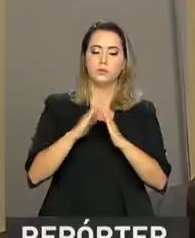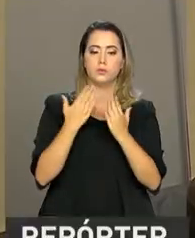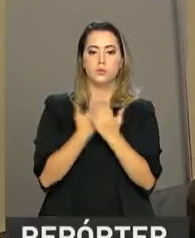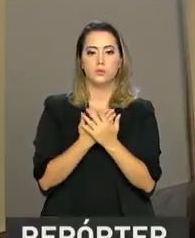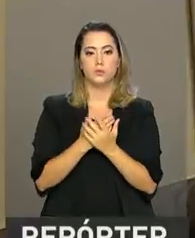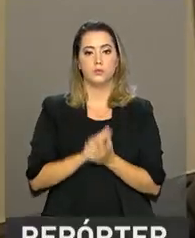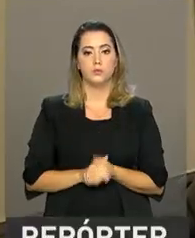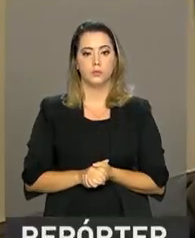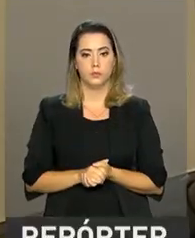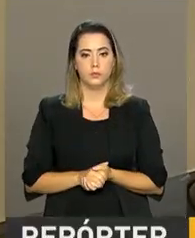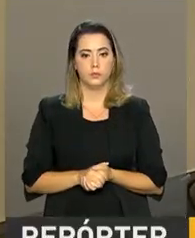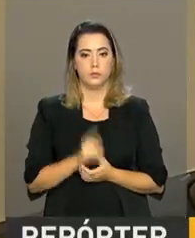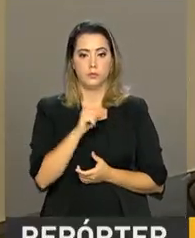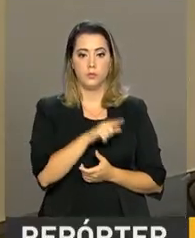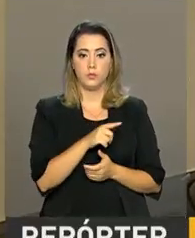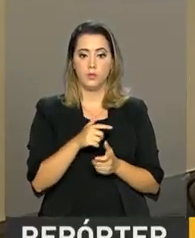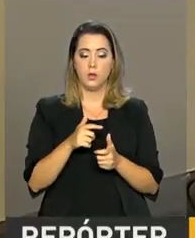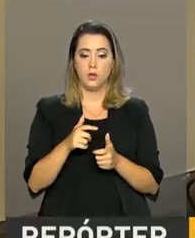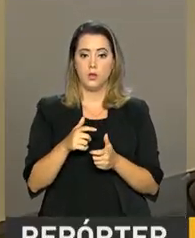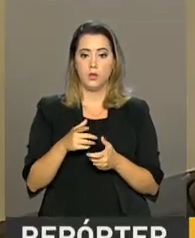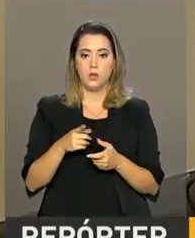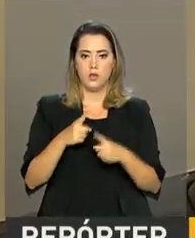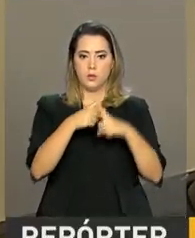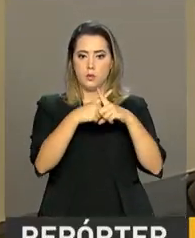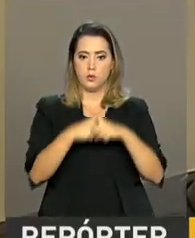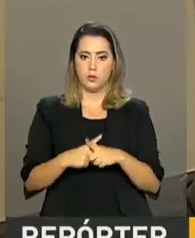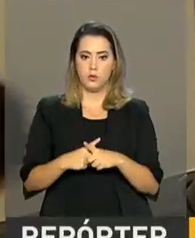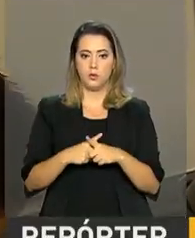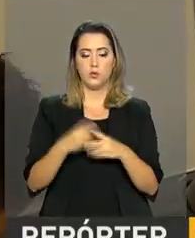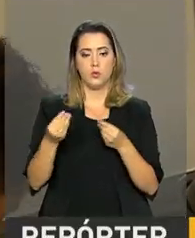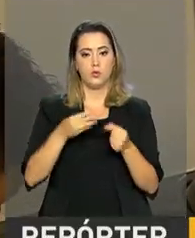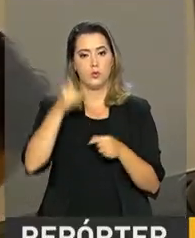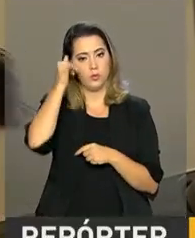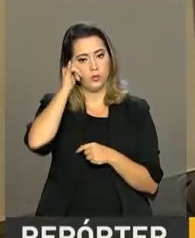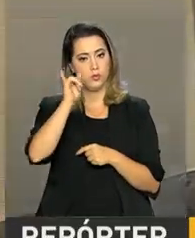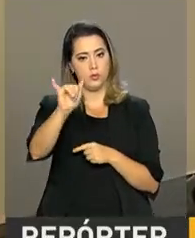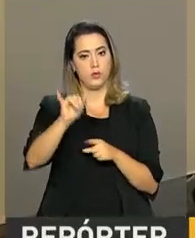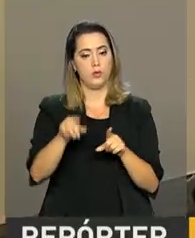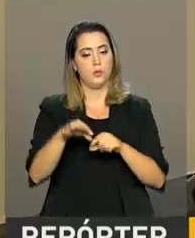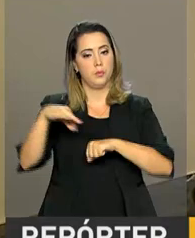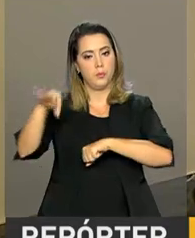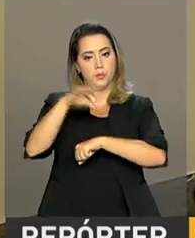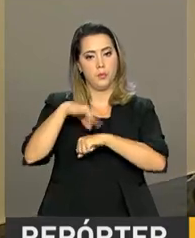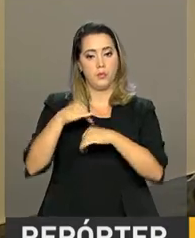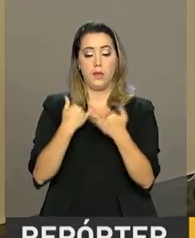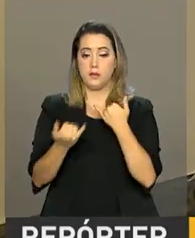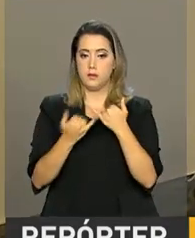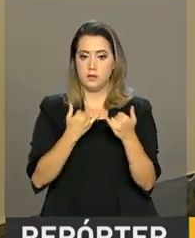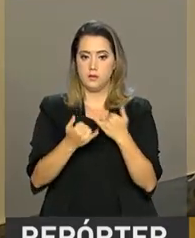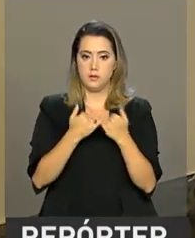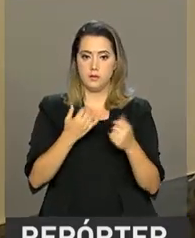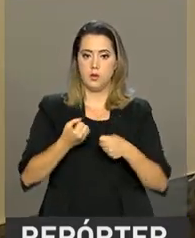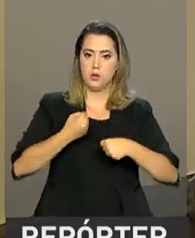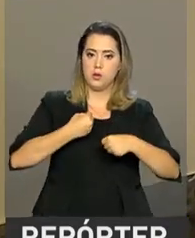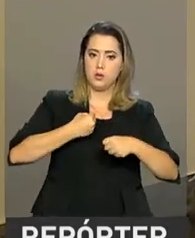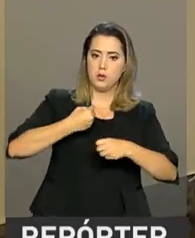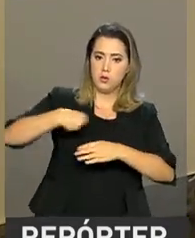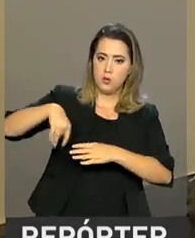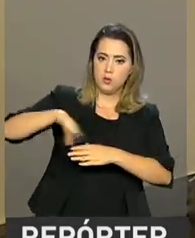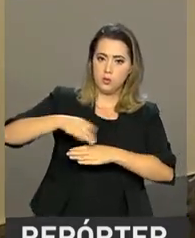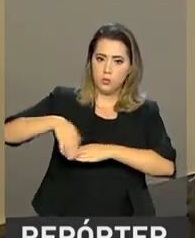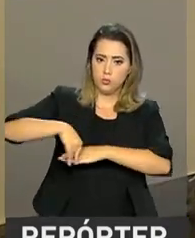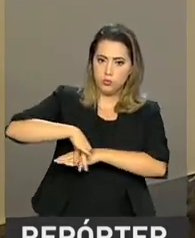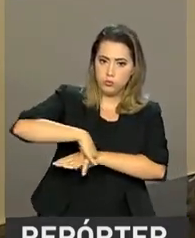aula. Esse jogo é para as pessoas aprenderem a prevenir o Aedes aegypti. Por exemplo, limpou as calhas, avance